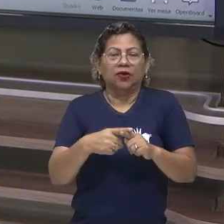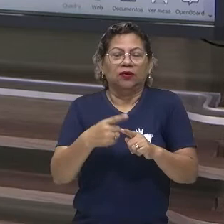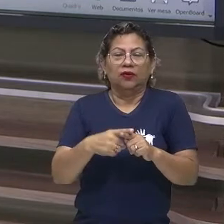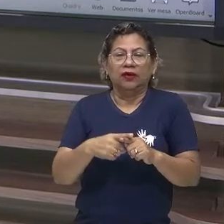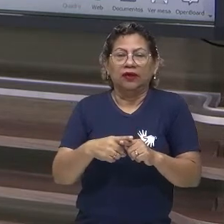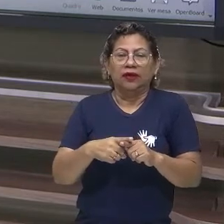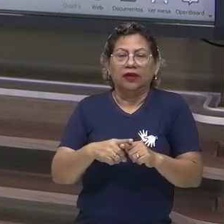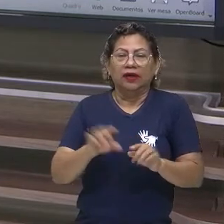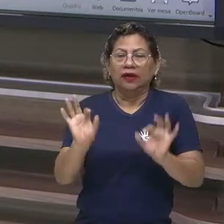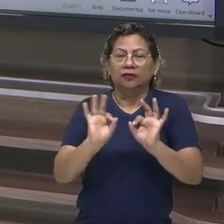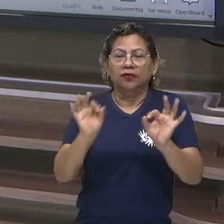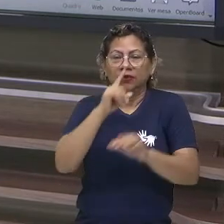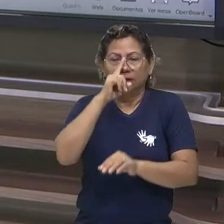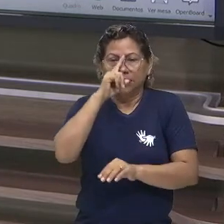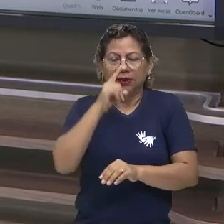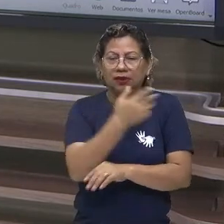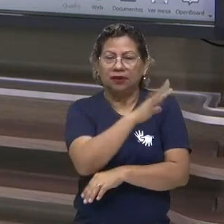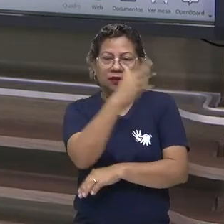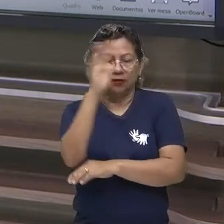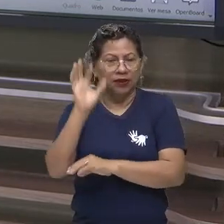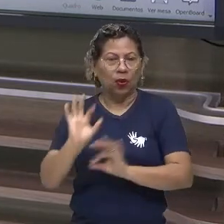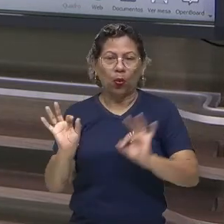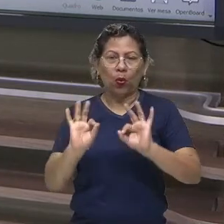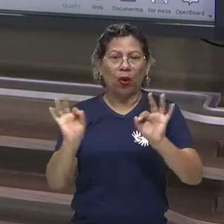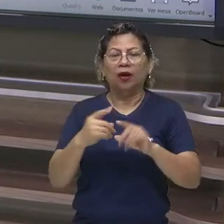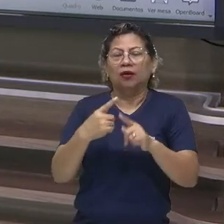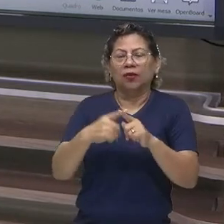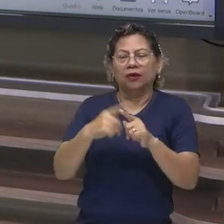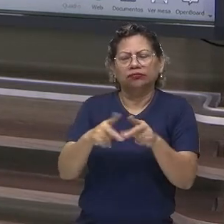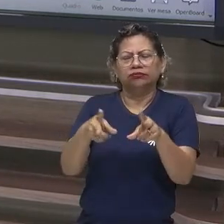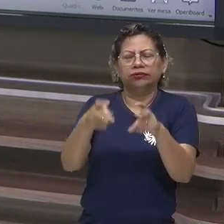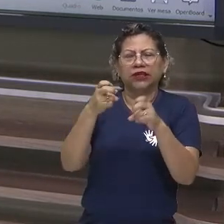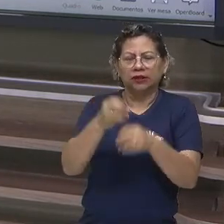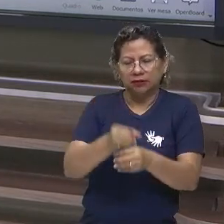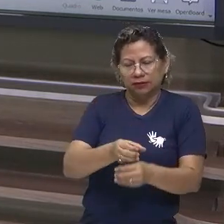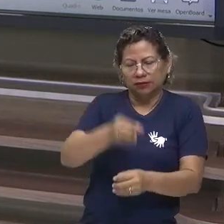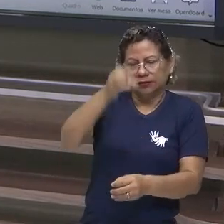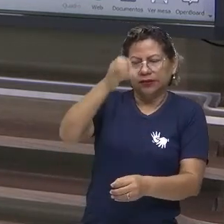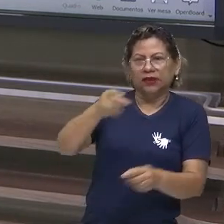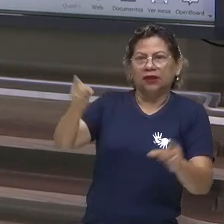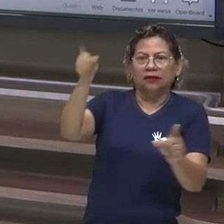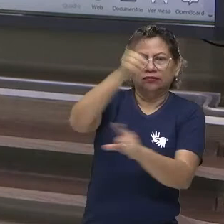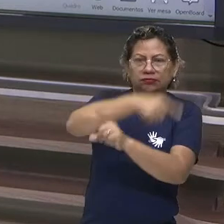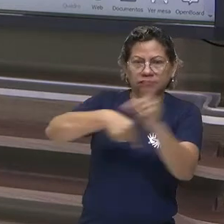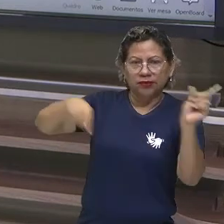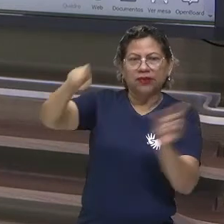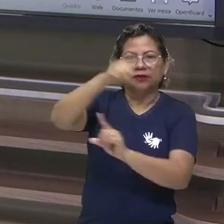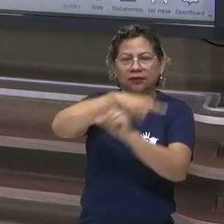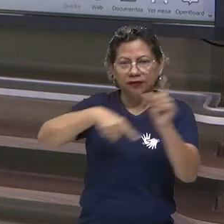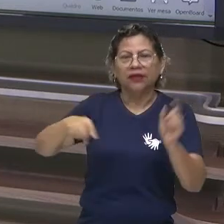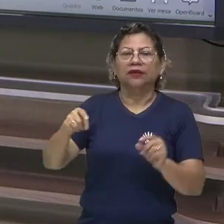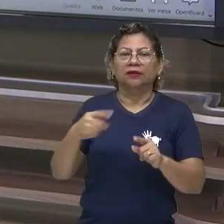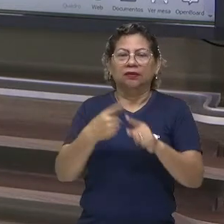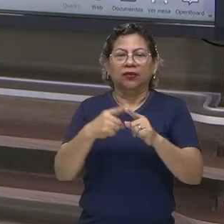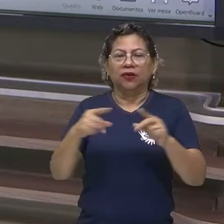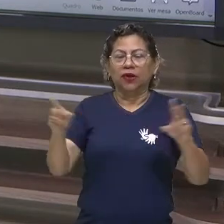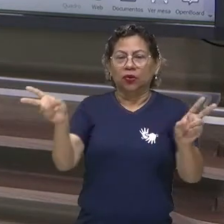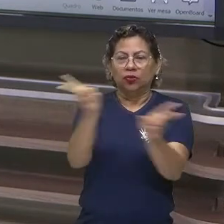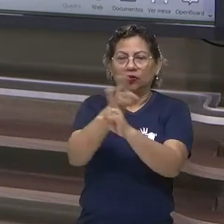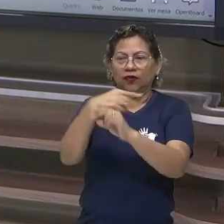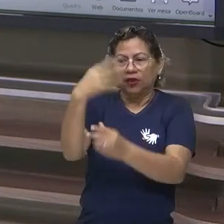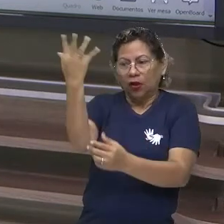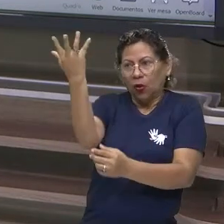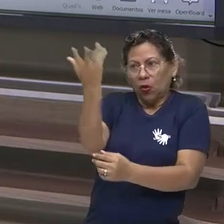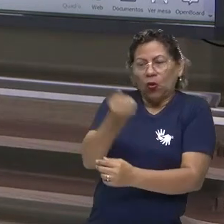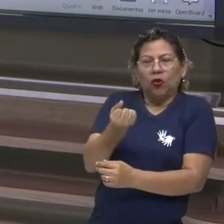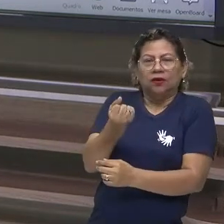no ambiente, né? A gente observa ali que é uma hélice que está instalada e aí com a força do vento ela consegue realizar